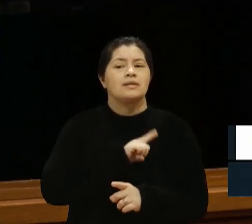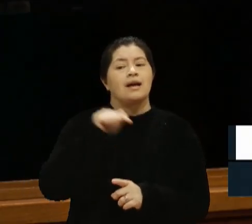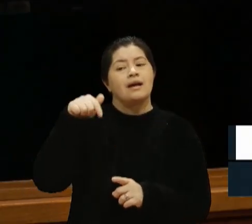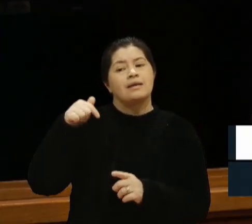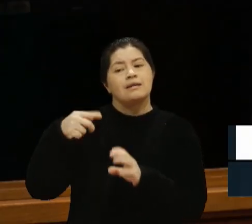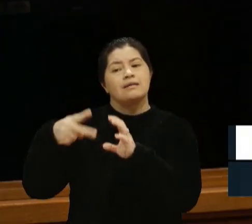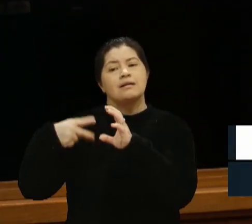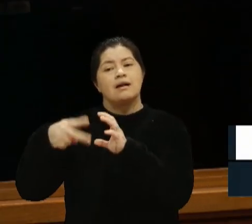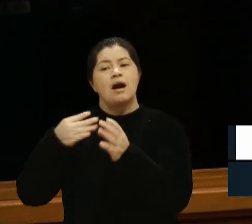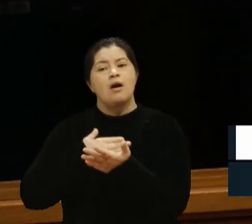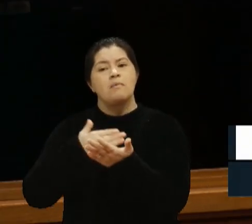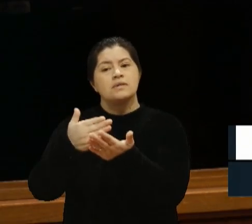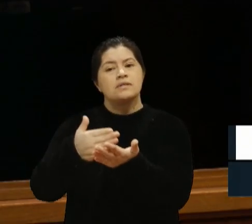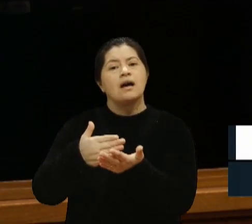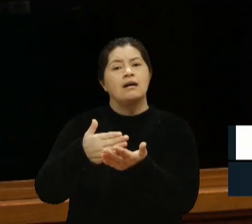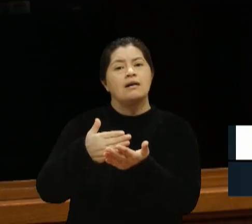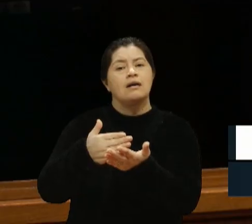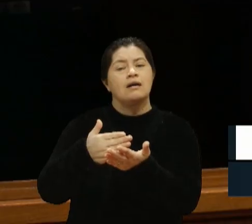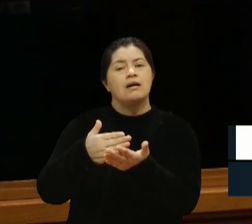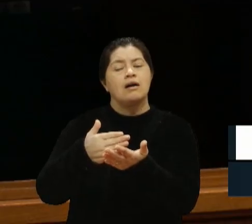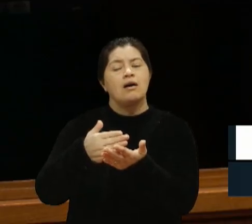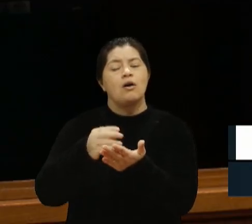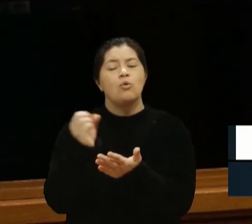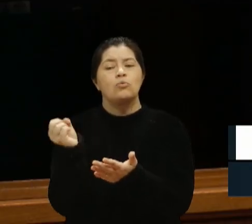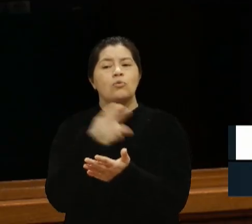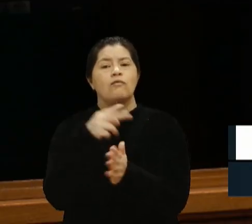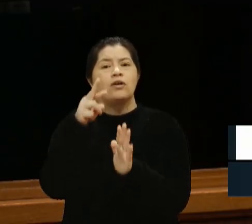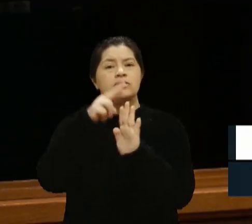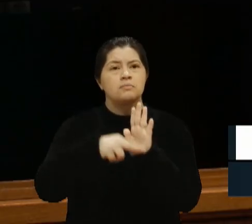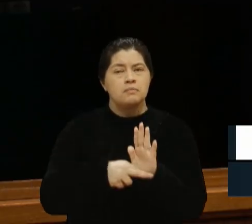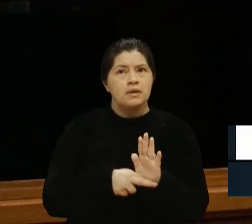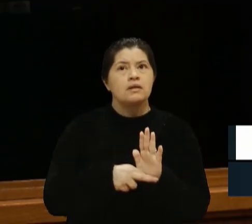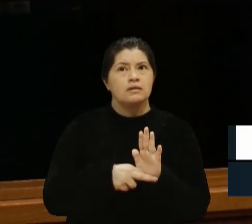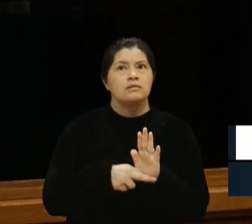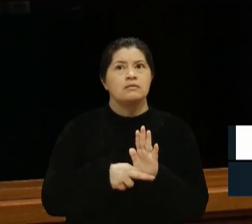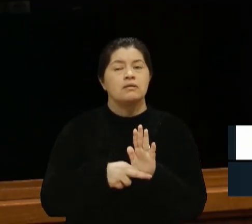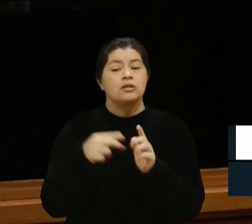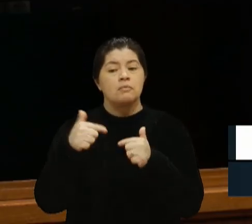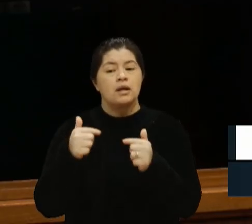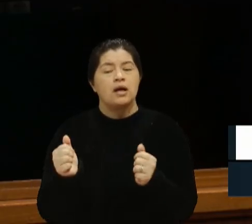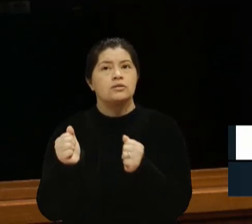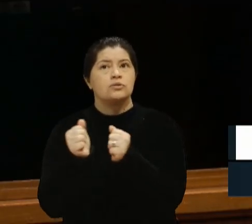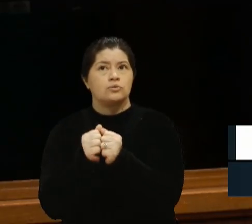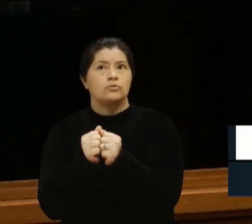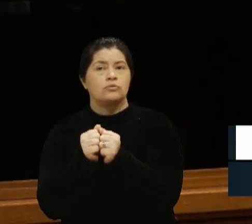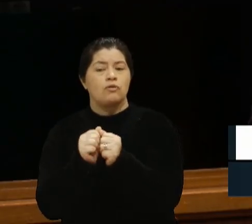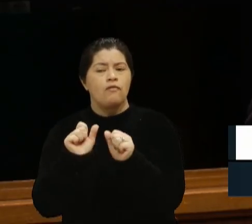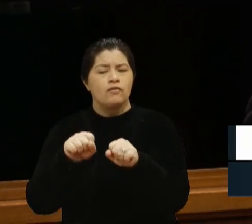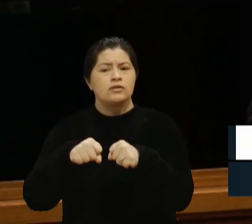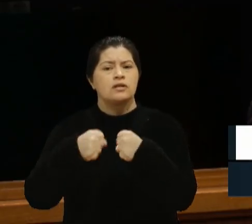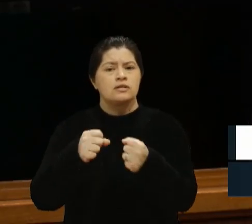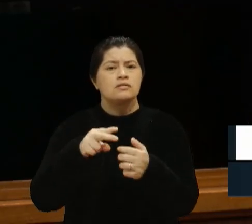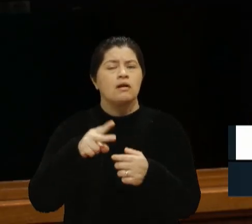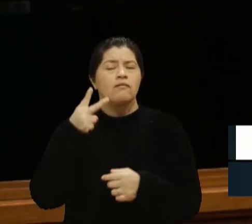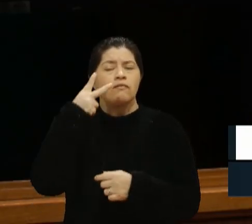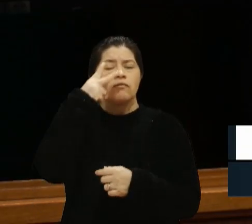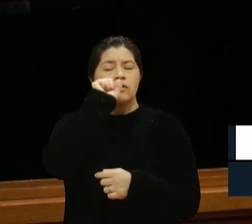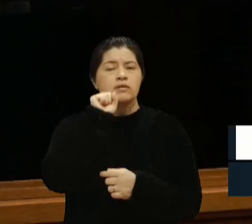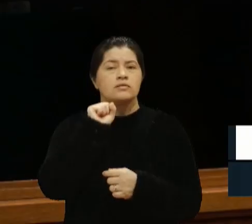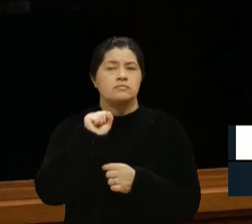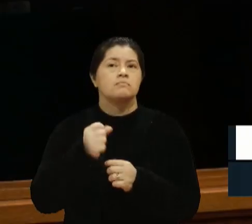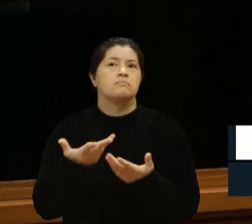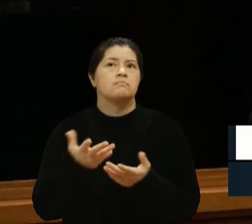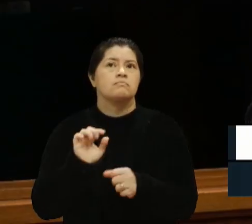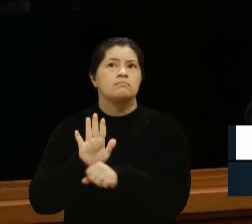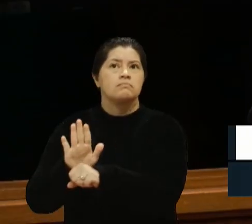casa, a partir de agora, com o nosso novo regimento, passará a ter. Vamos trabalhar, então, pelo fortalecimento da assistência.